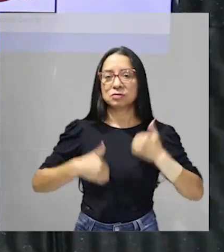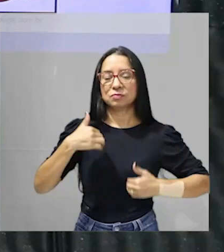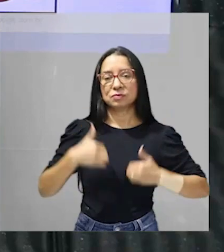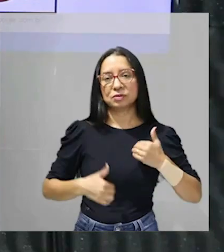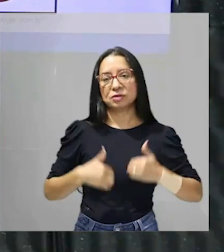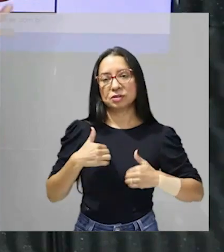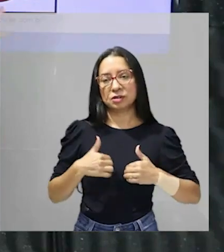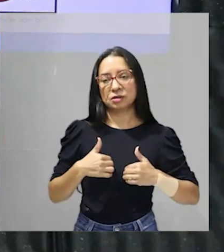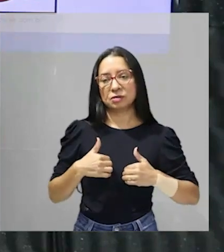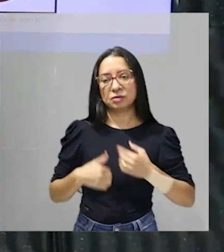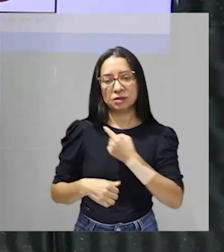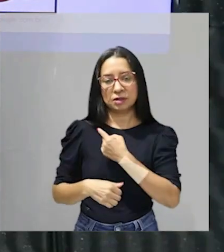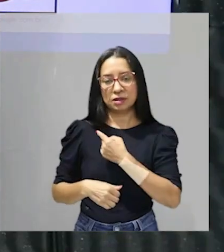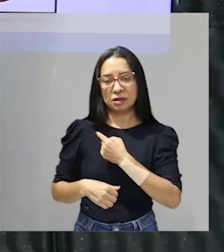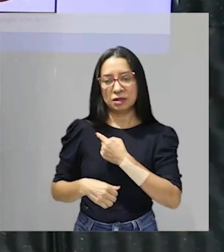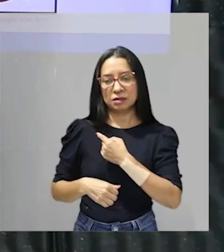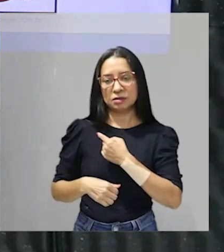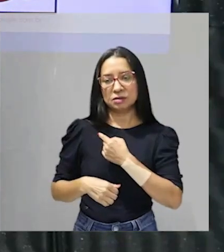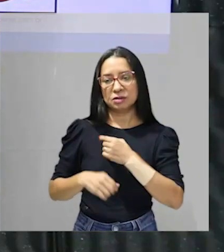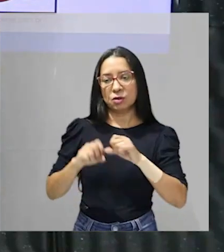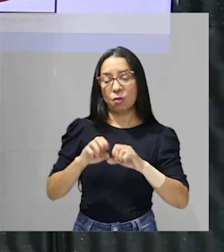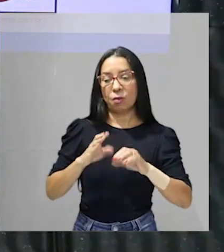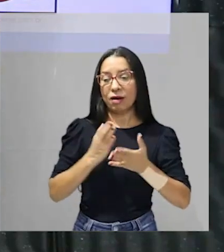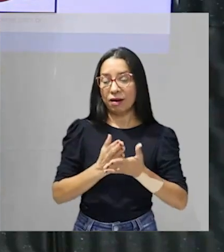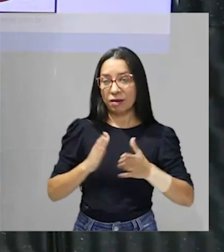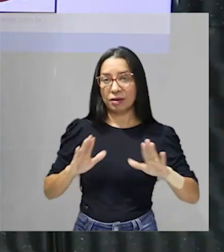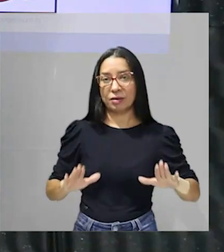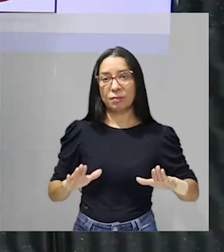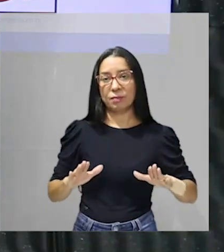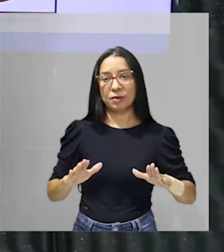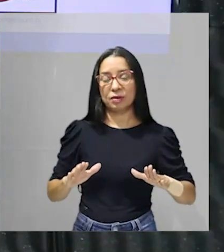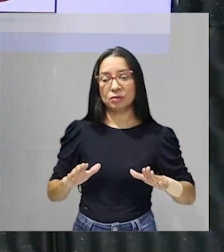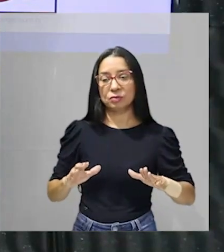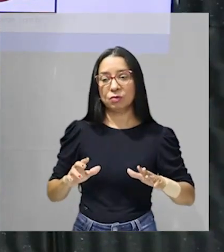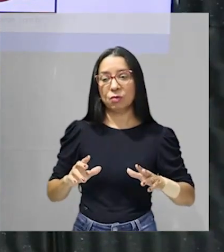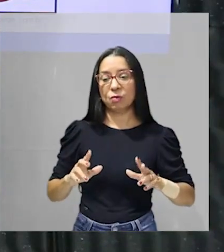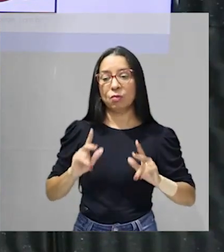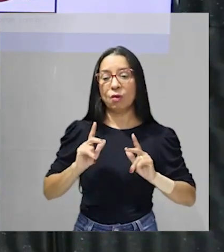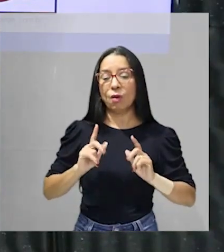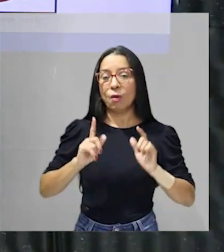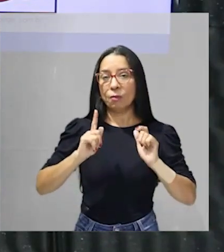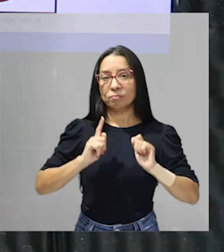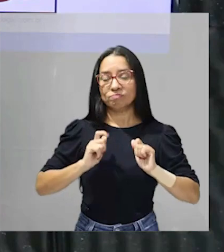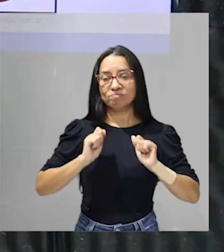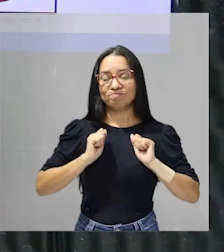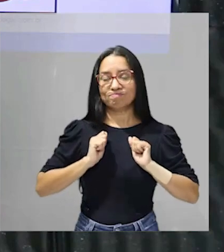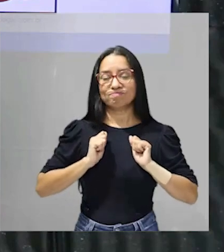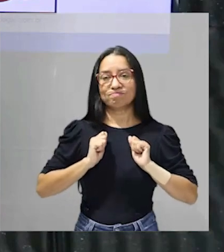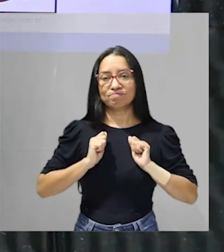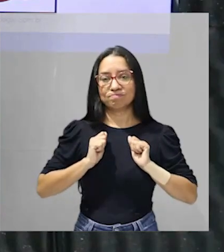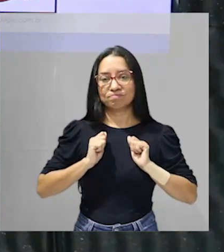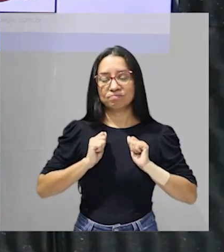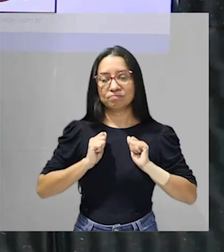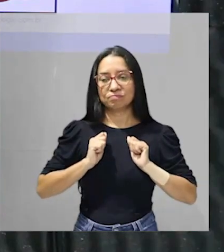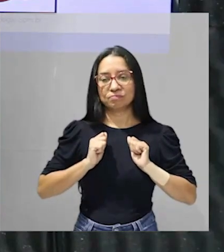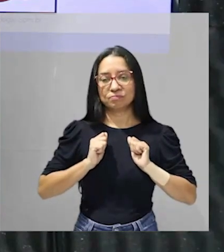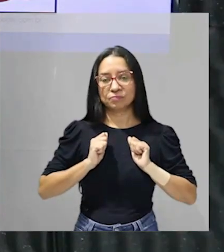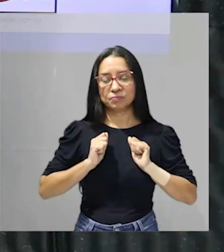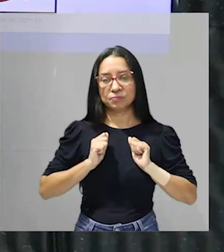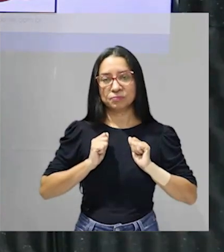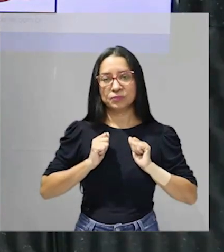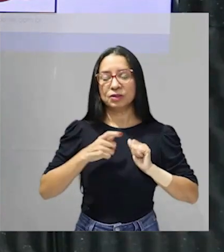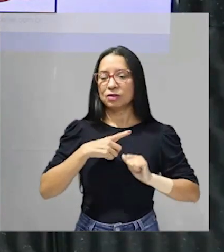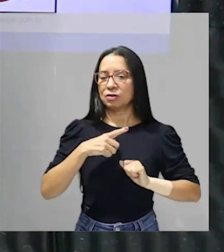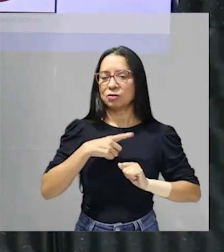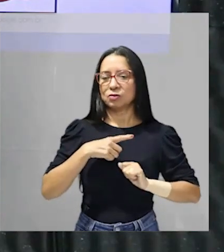o comportamento sedentário daqui a pouco eu vou falar dos Jogos Eletrônicos vocês irão entender existe uma certa